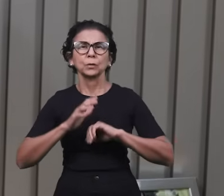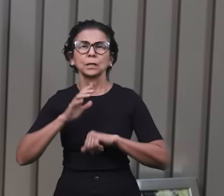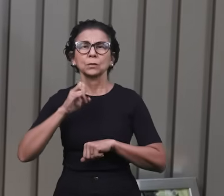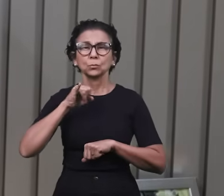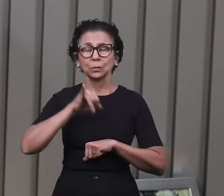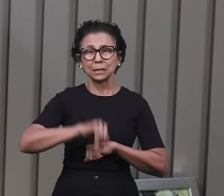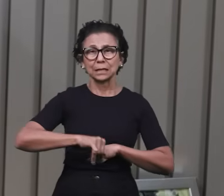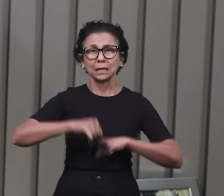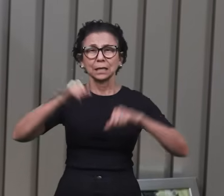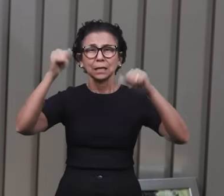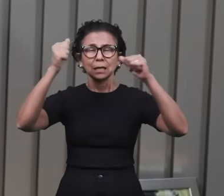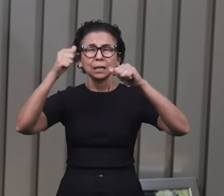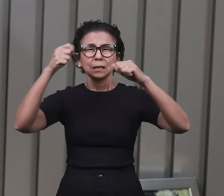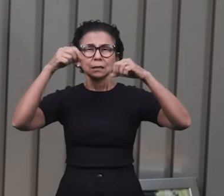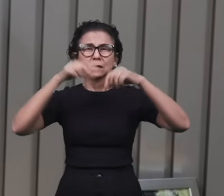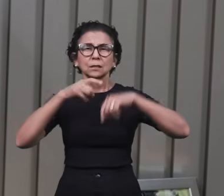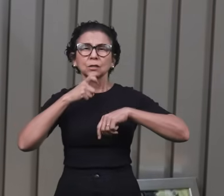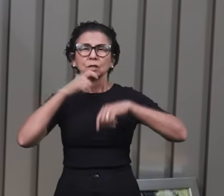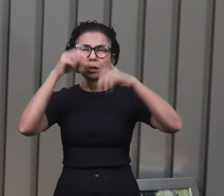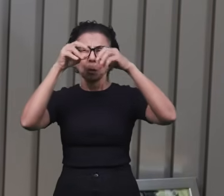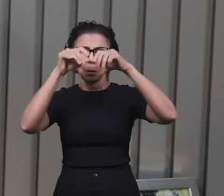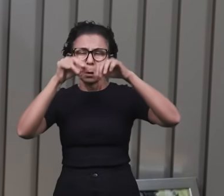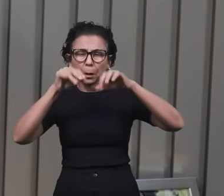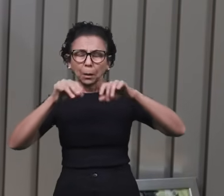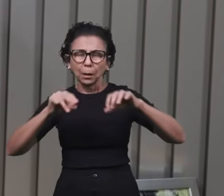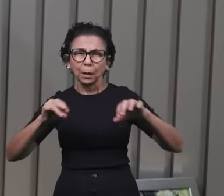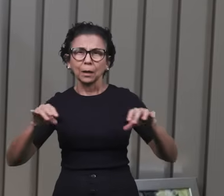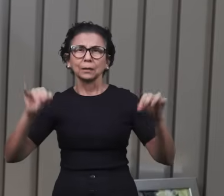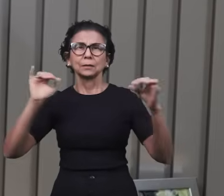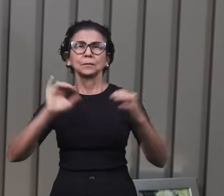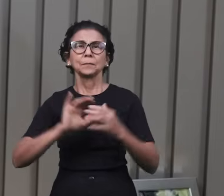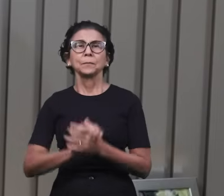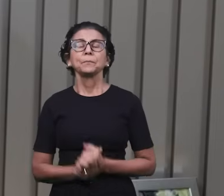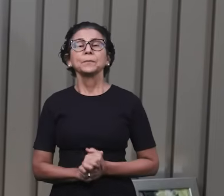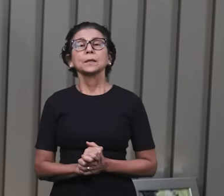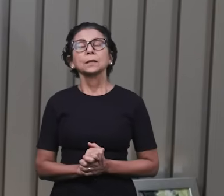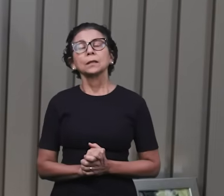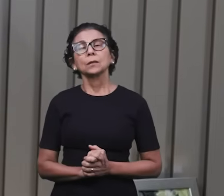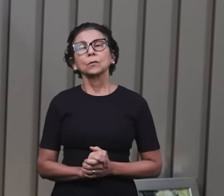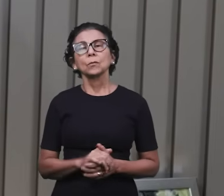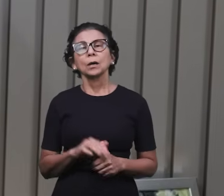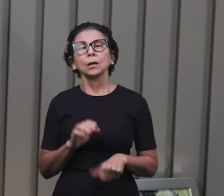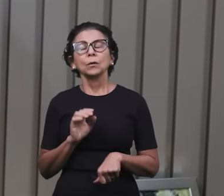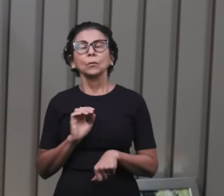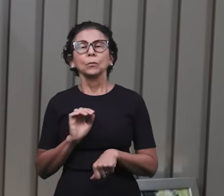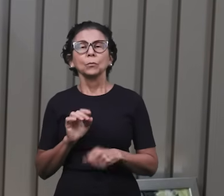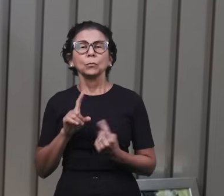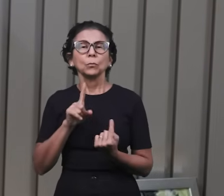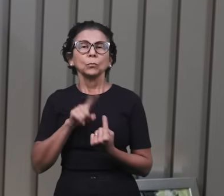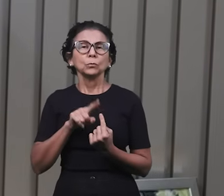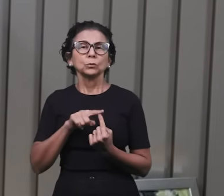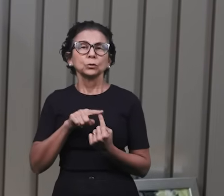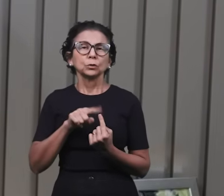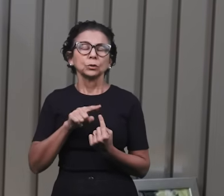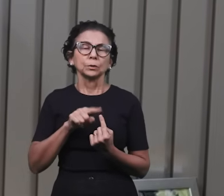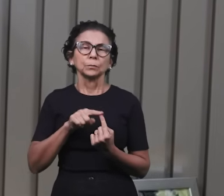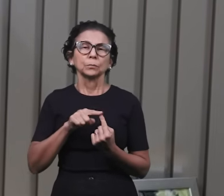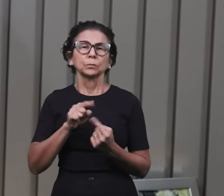elas recebam água suficiente para o desenvolvimento adequado nessas regiões onde o inverno é bastante